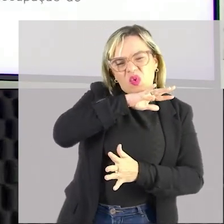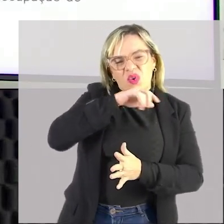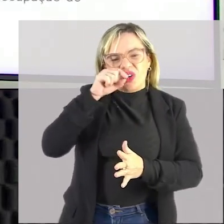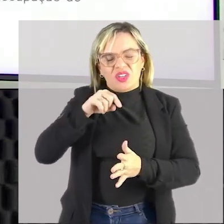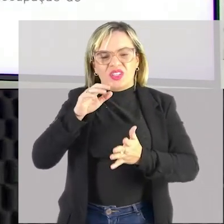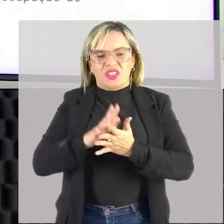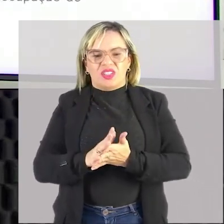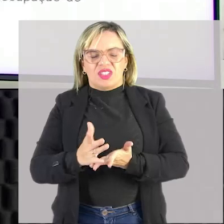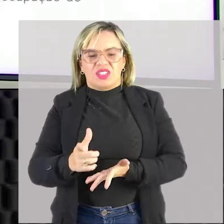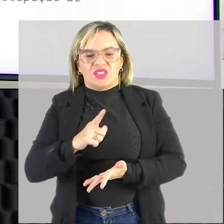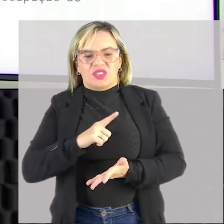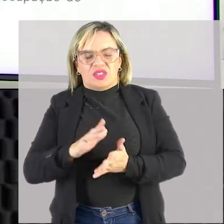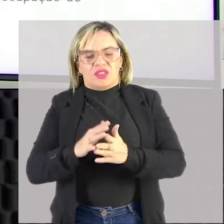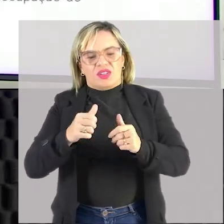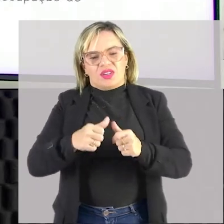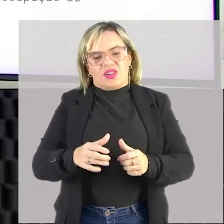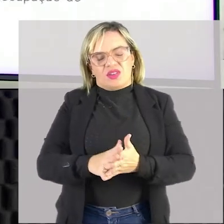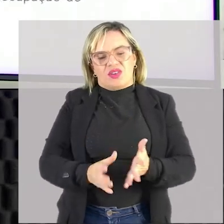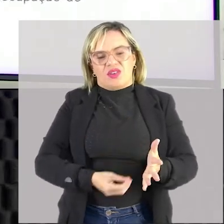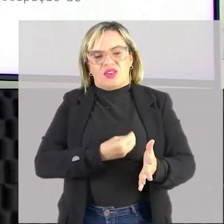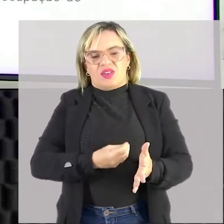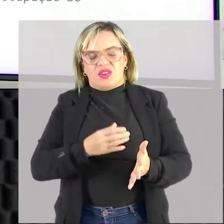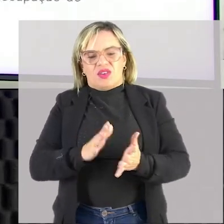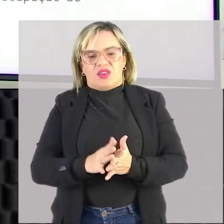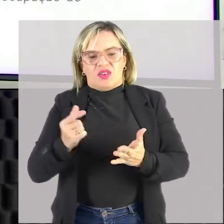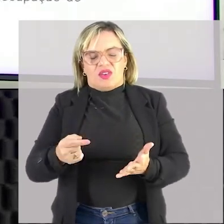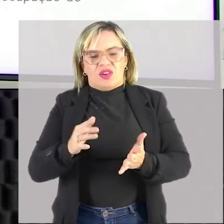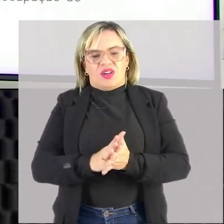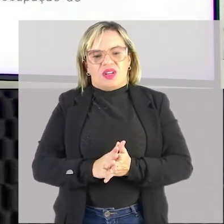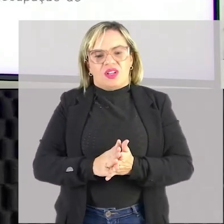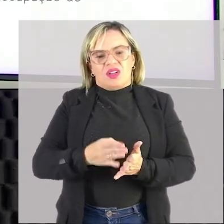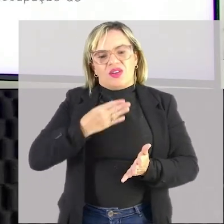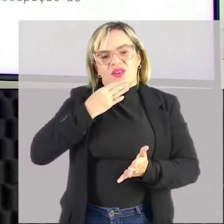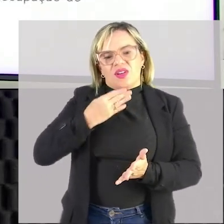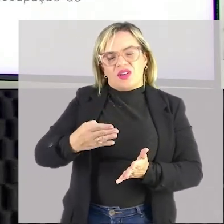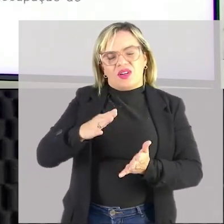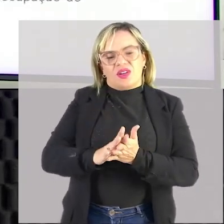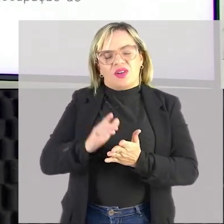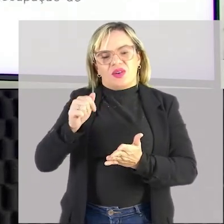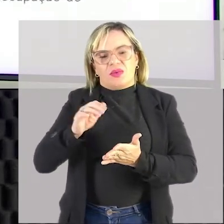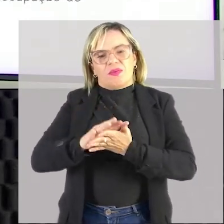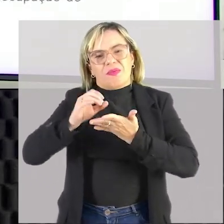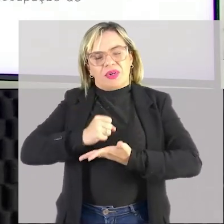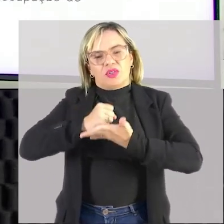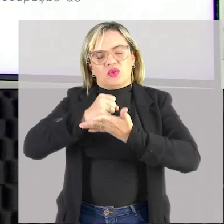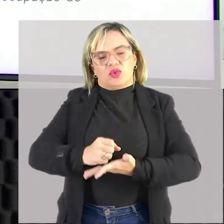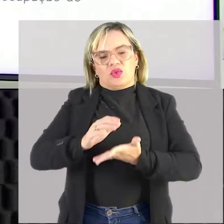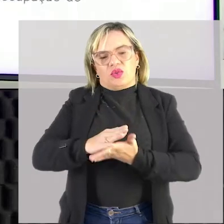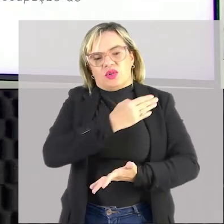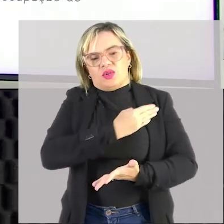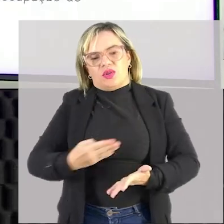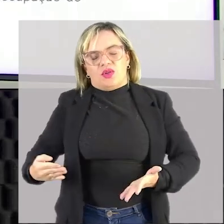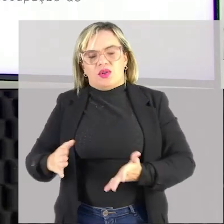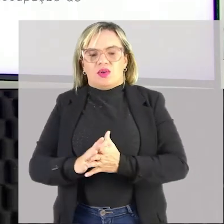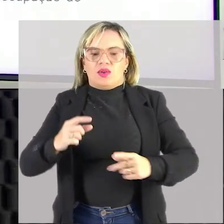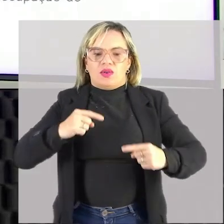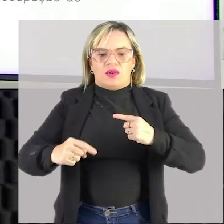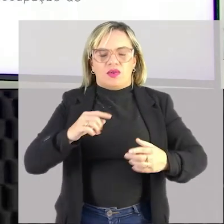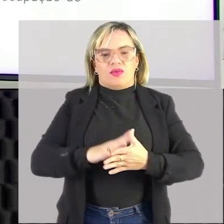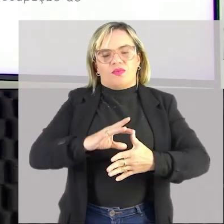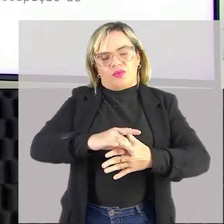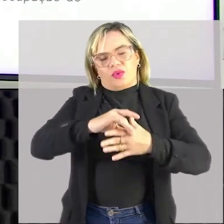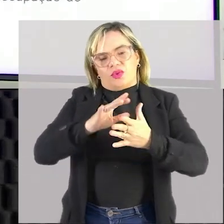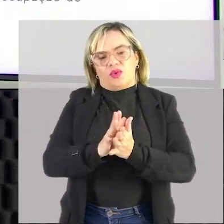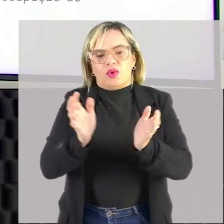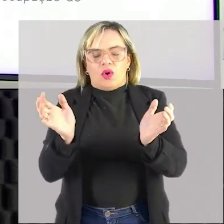eles reivindicavam esse maior auxílio do governo, que, claro, politicamente, como o grupo que estava liderando lá,